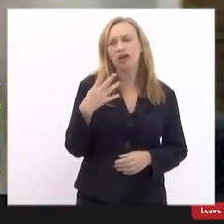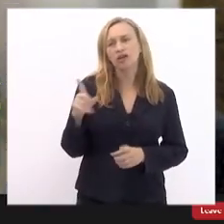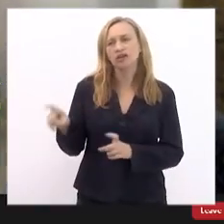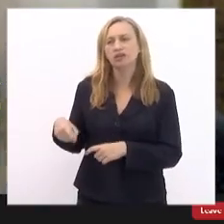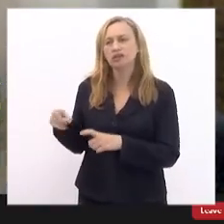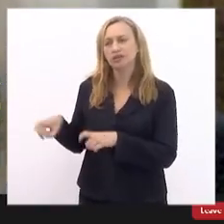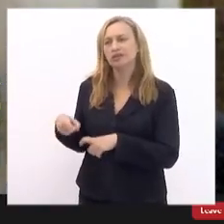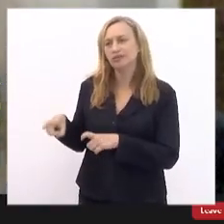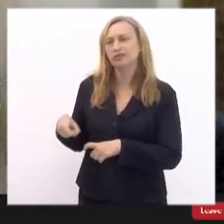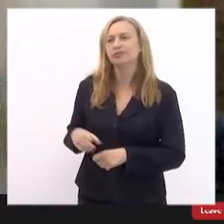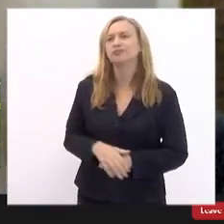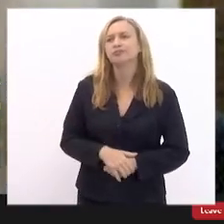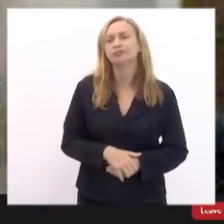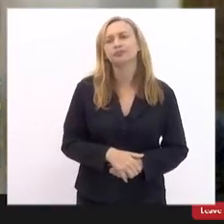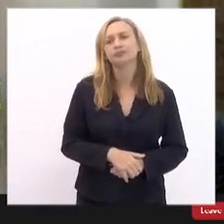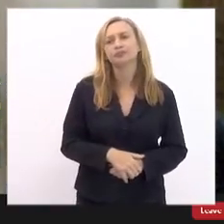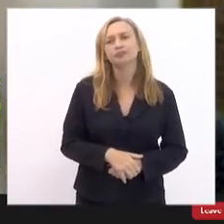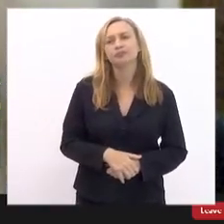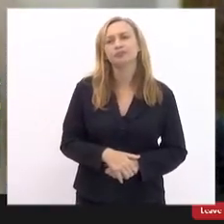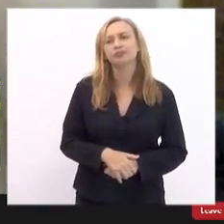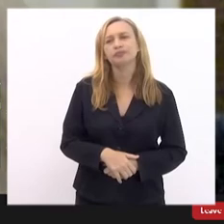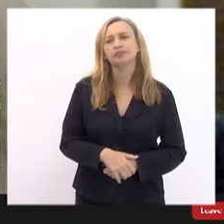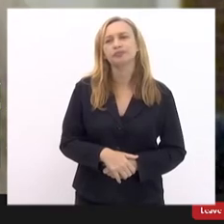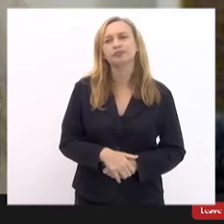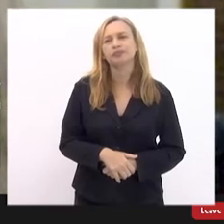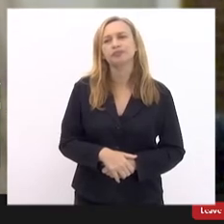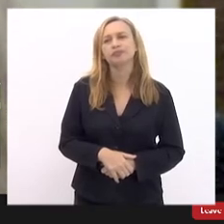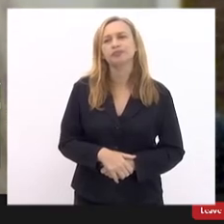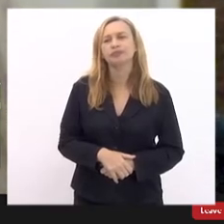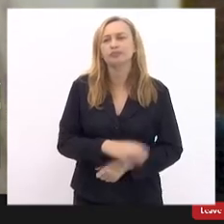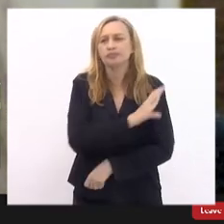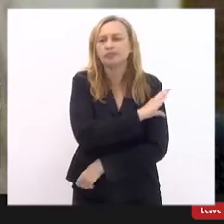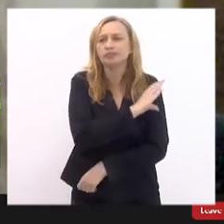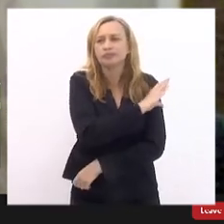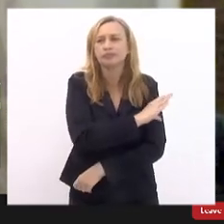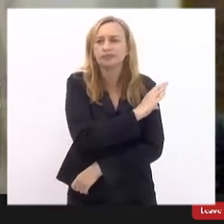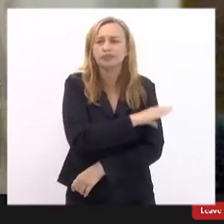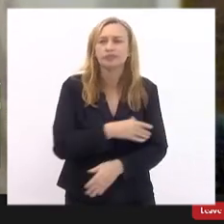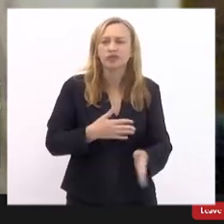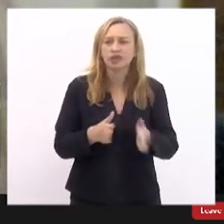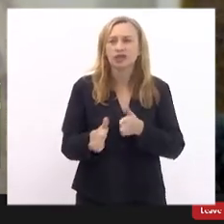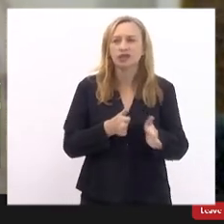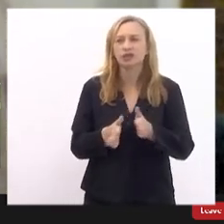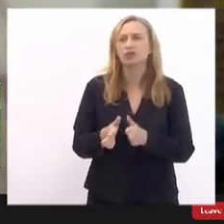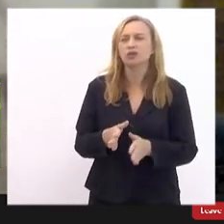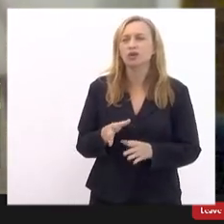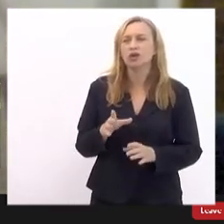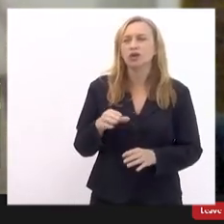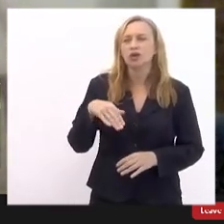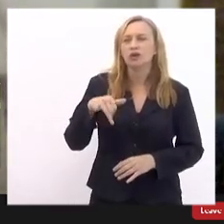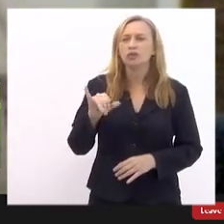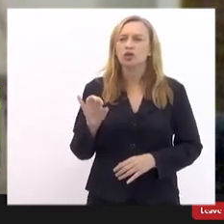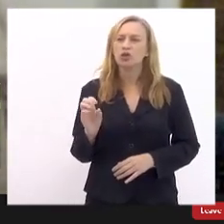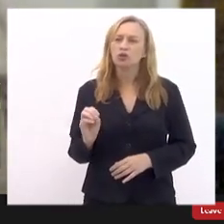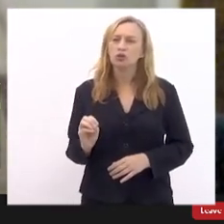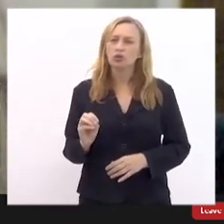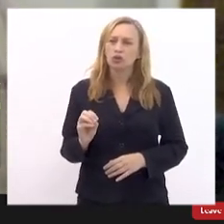assentamento José de Castro, no Campos do Itacazes, acessaram o microcrédito com o aval